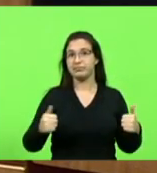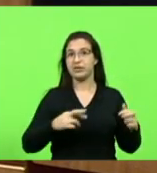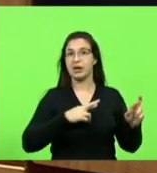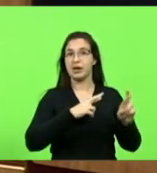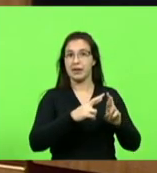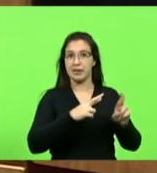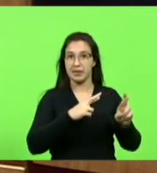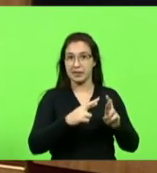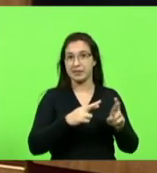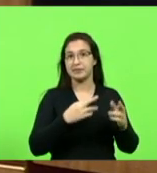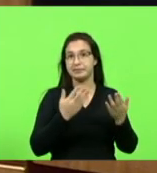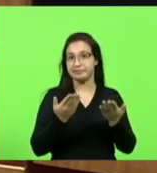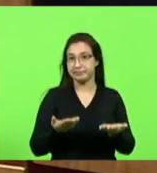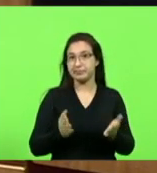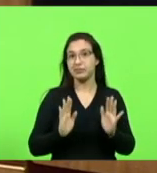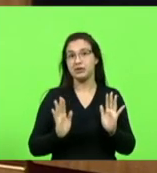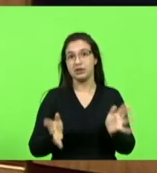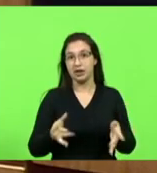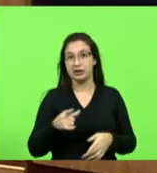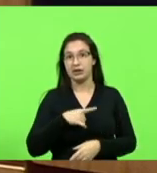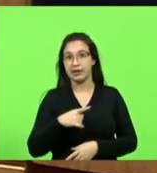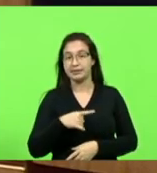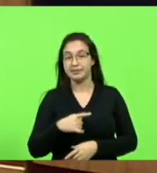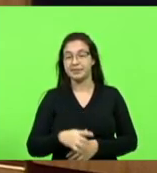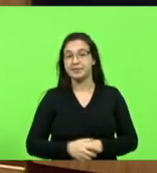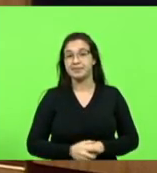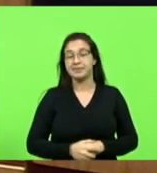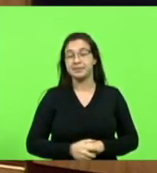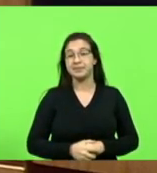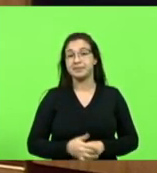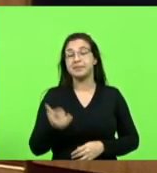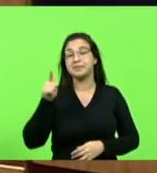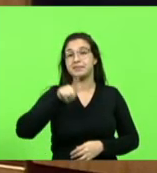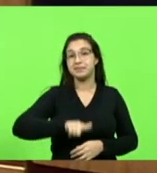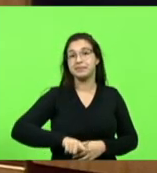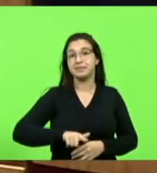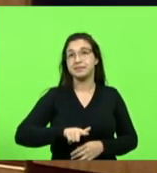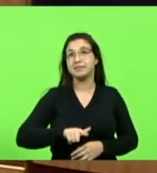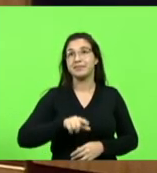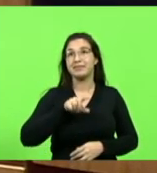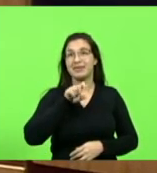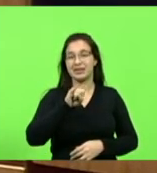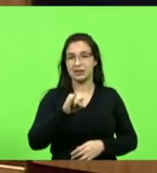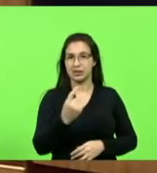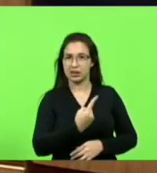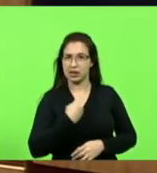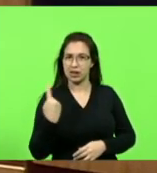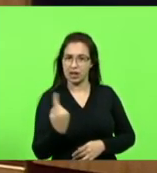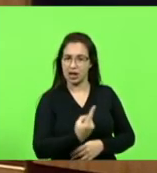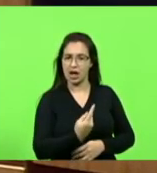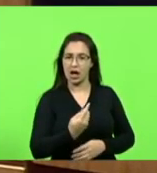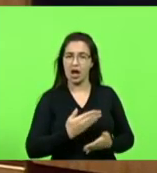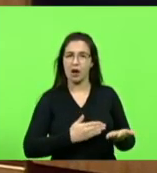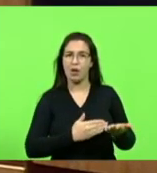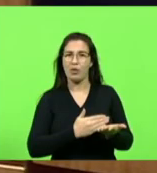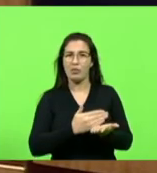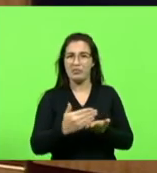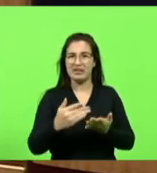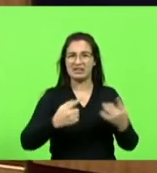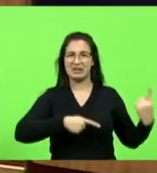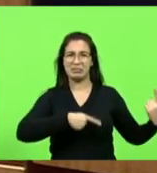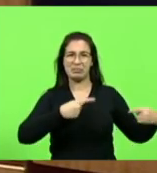foguetório de inauguração. E quero dizer o seguinte, se a gente começar a fazer esse tipo de discussão